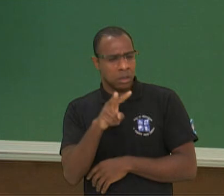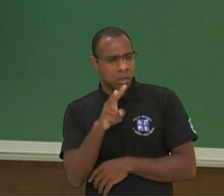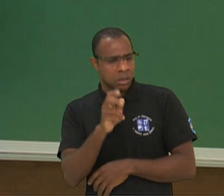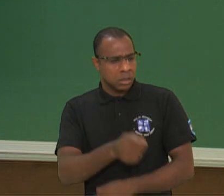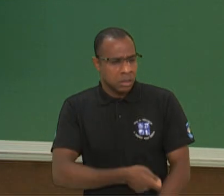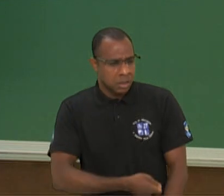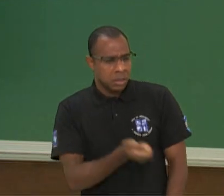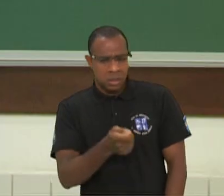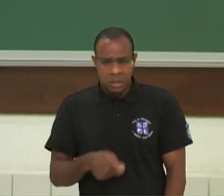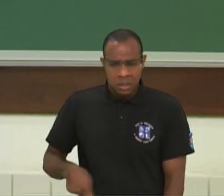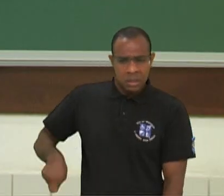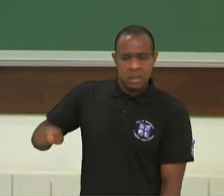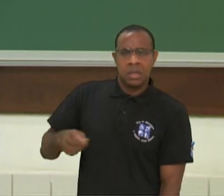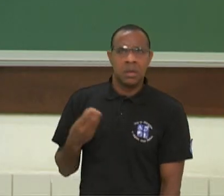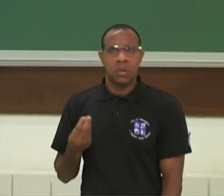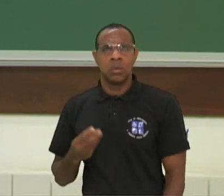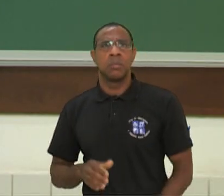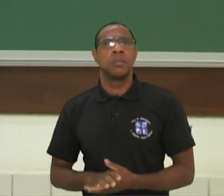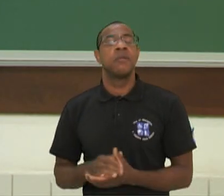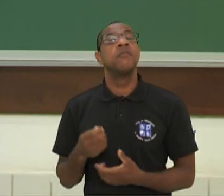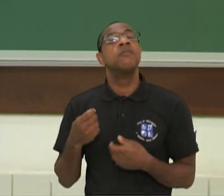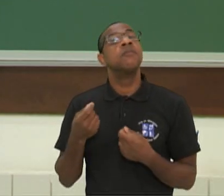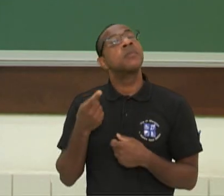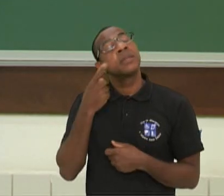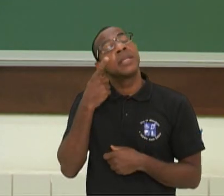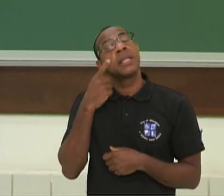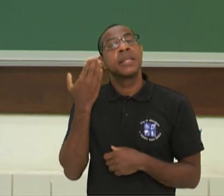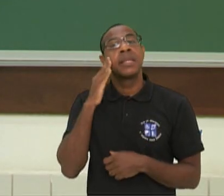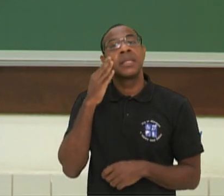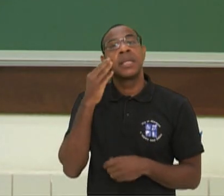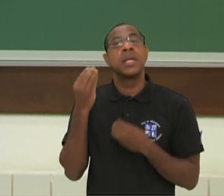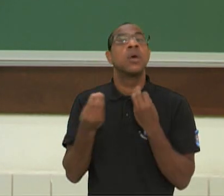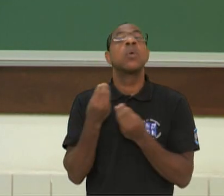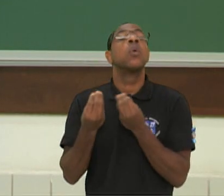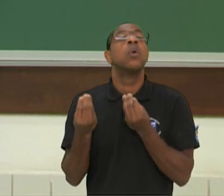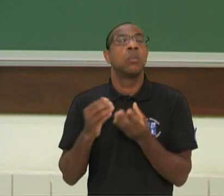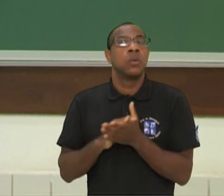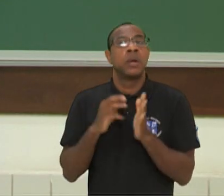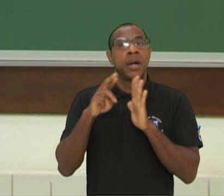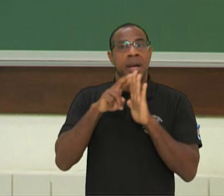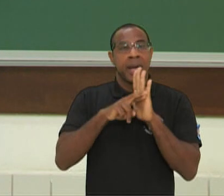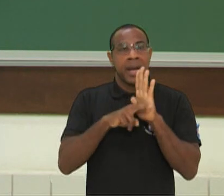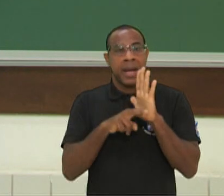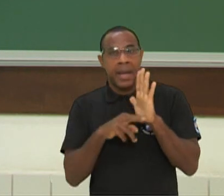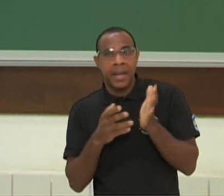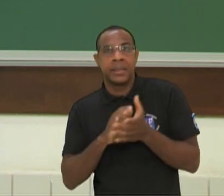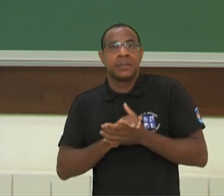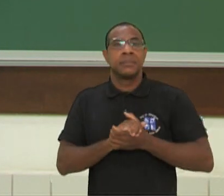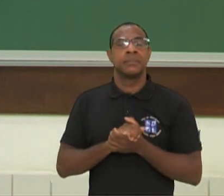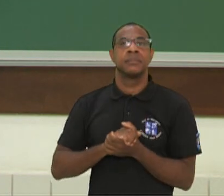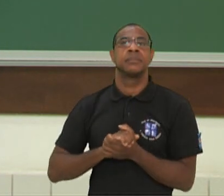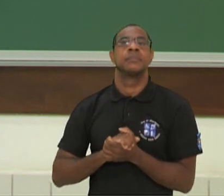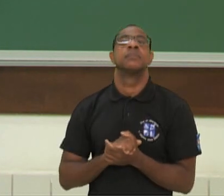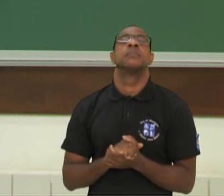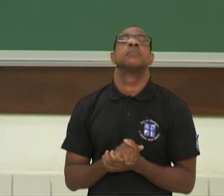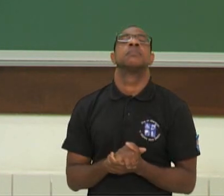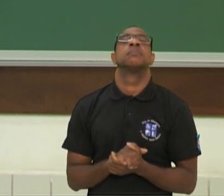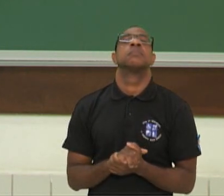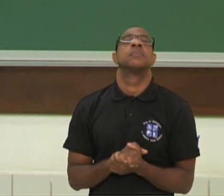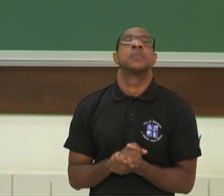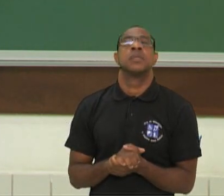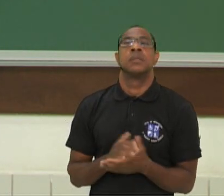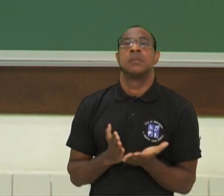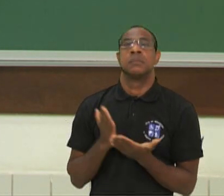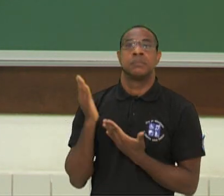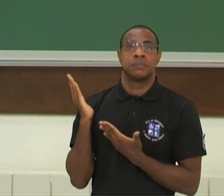uma partida. Mas a gente vai tentar entender como que funciona essas regras, tentar descomplicar ela nessa aula. Então